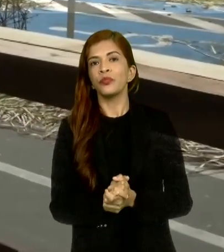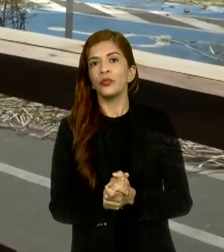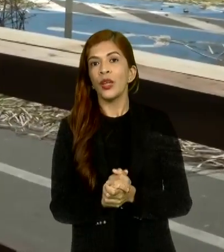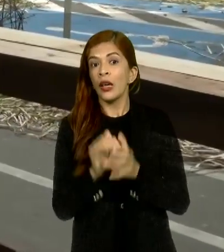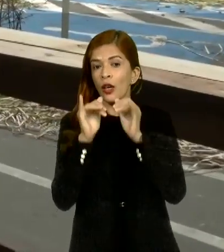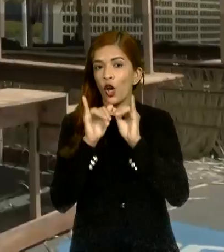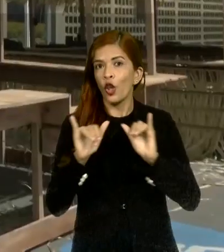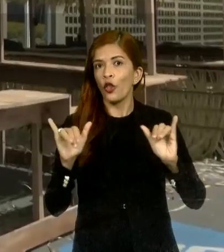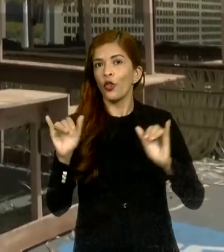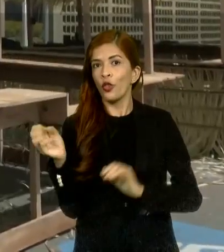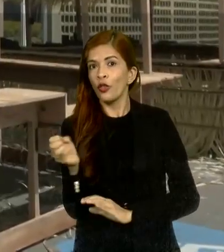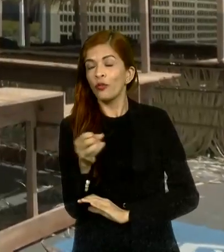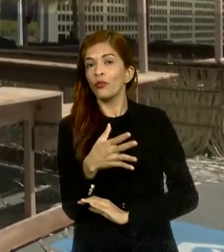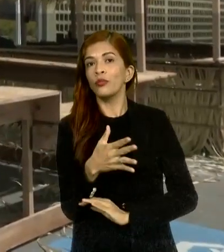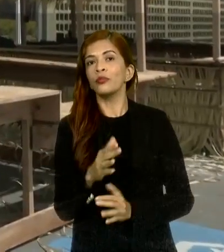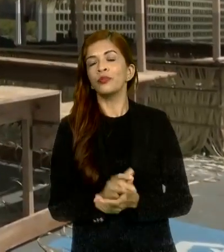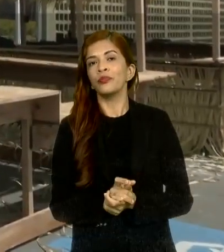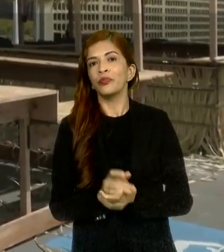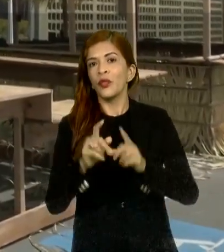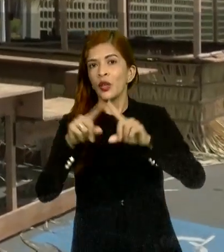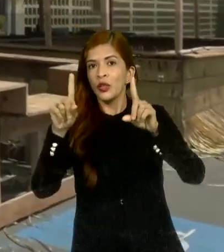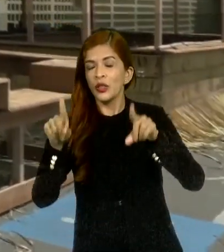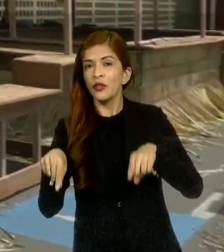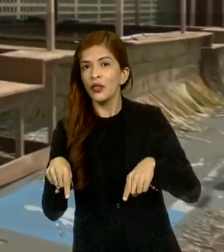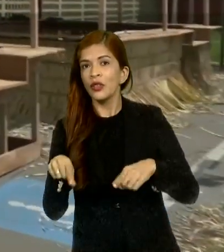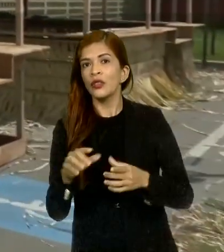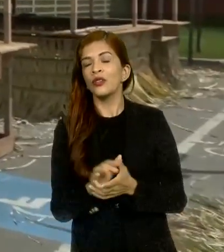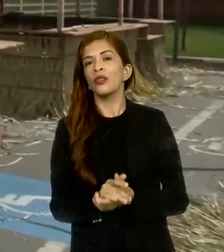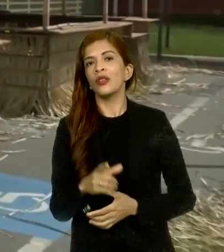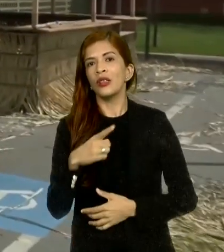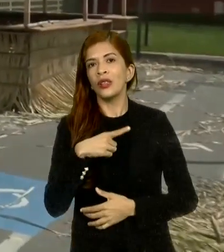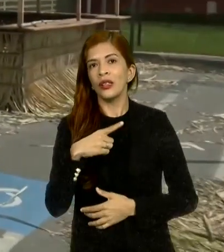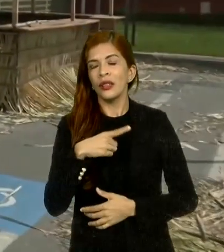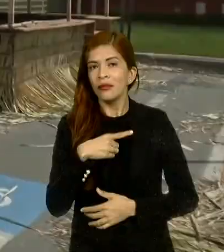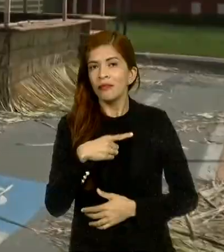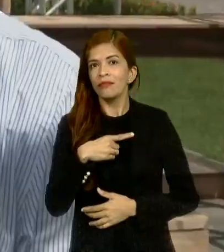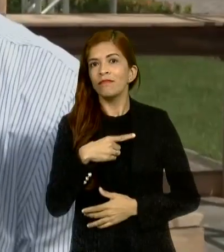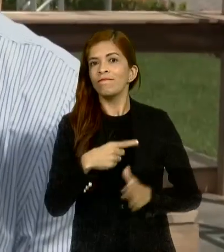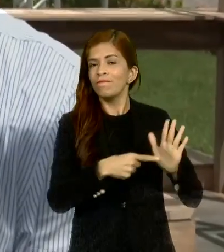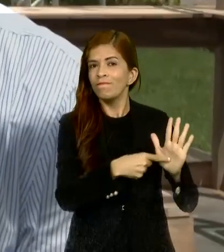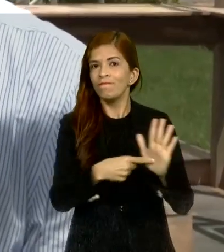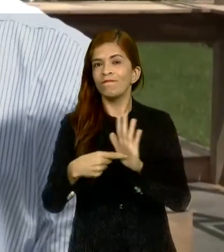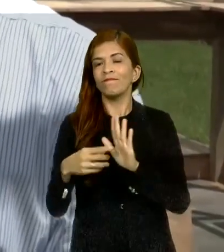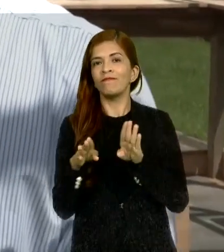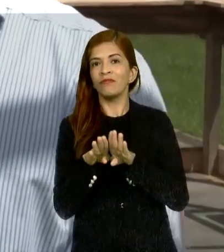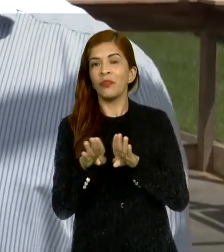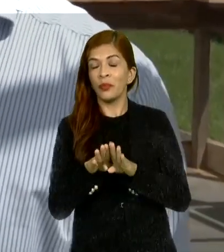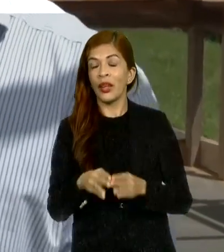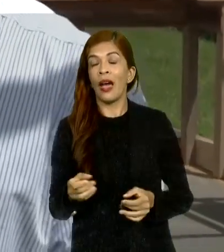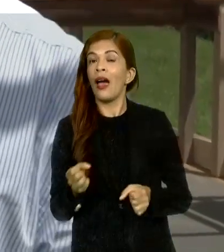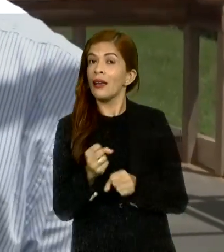a participação dos servidores como uma das atrações principais do Arraial. Esse ano nós vamos ter um evento especial aqui, a